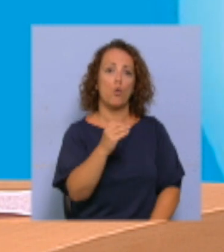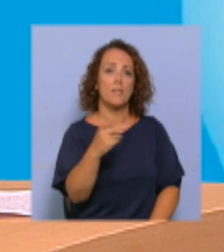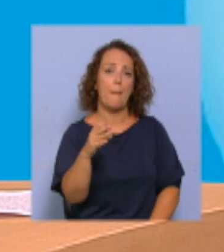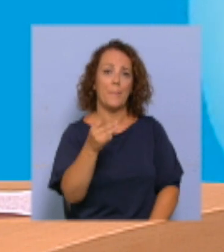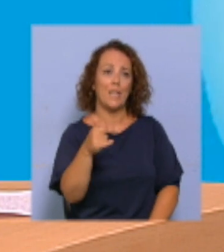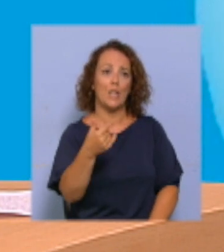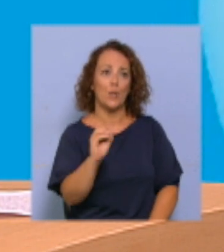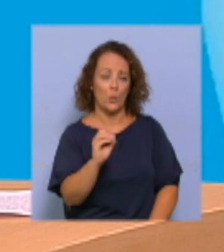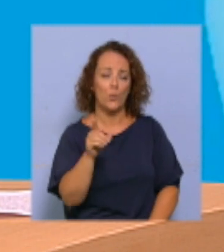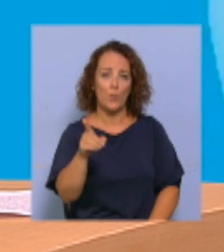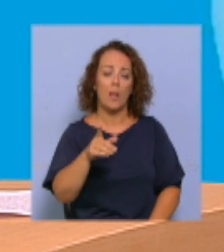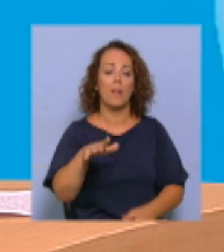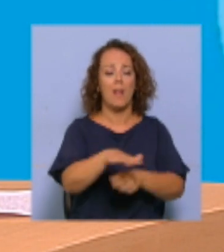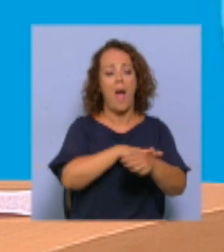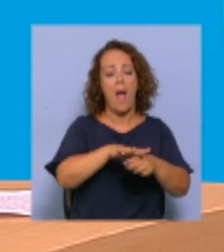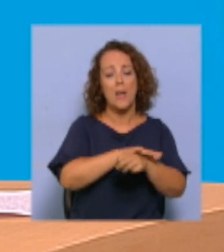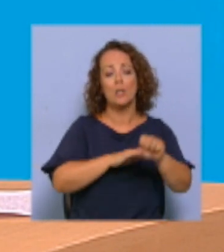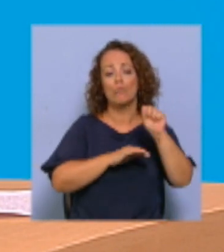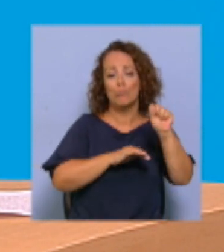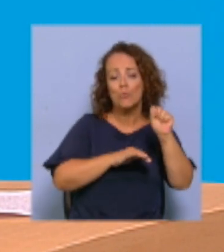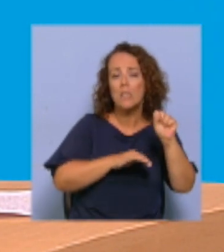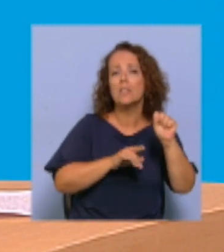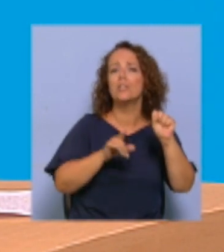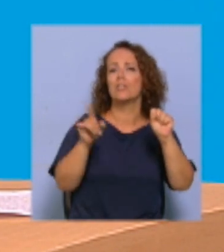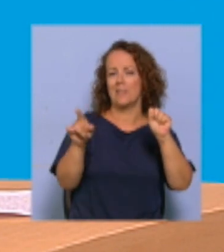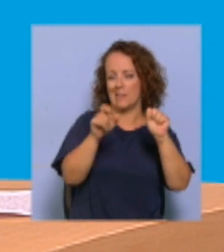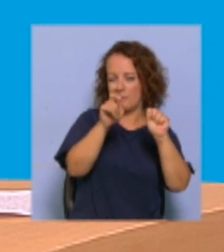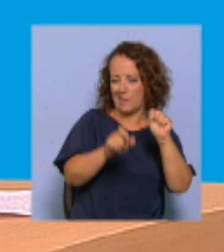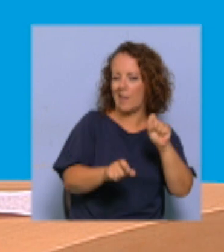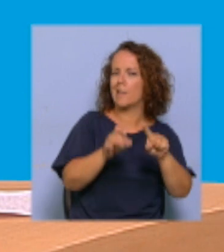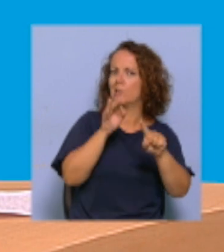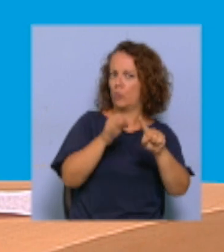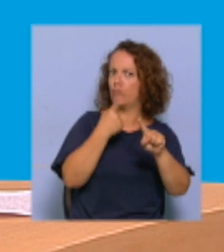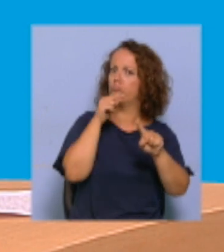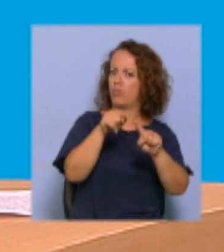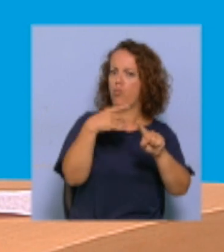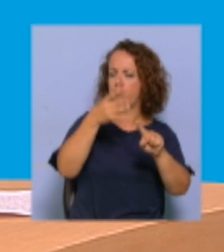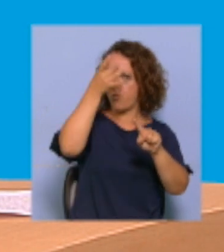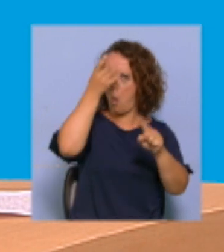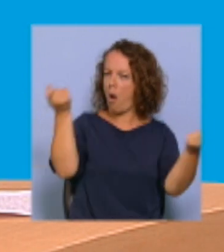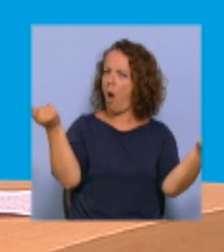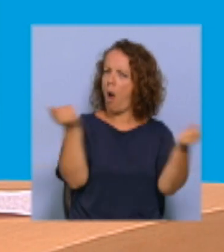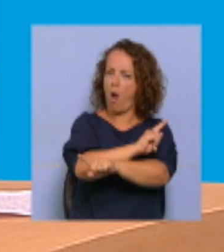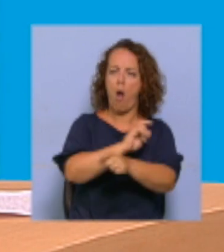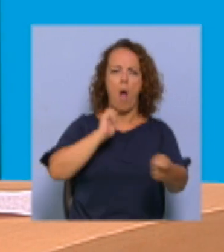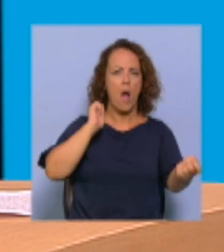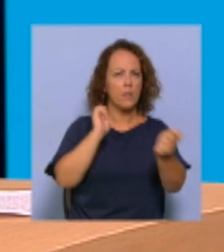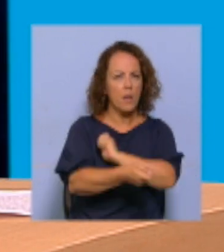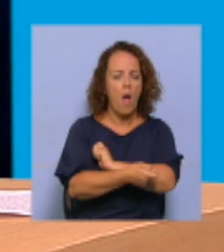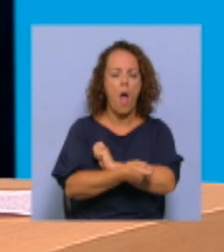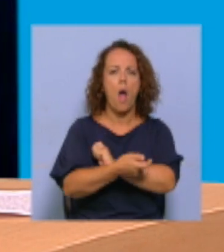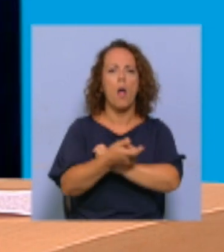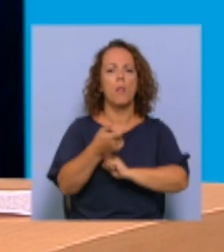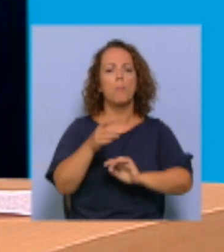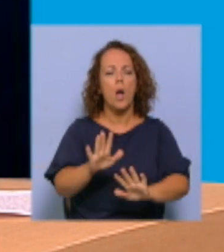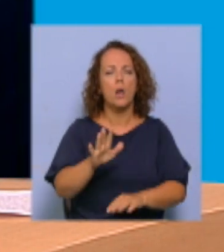dos socialistas, quase considerado, esse sim, um radical e, portanto, nada de pessoas